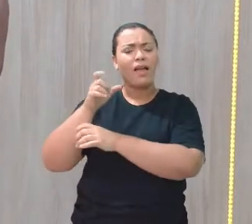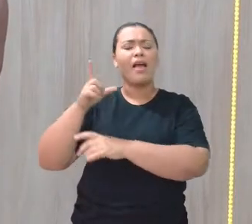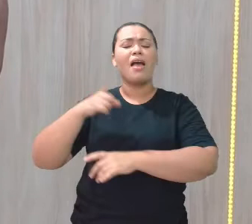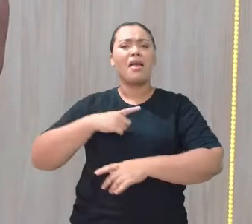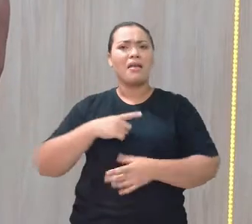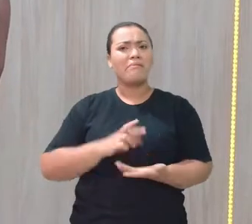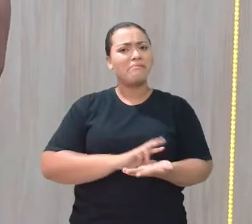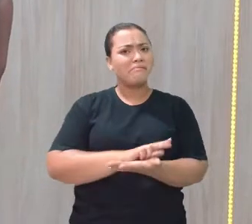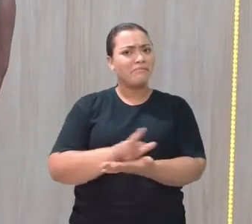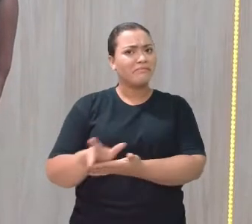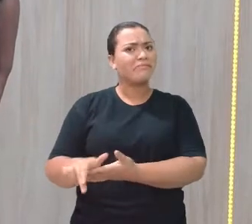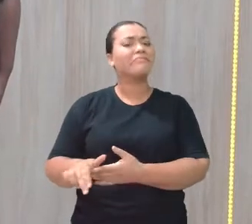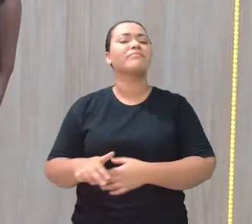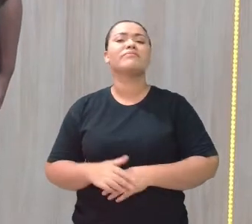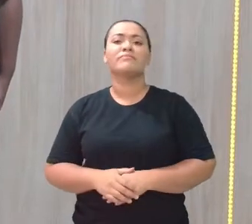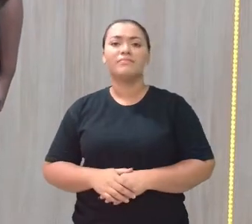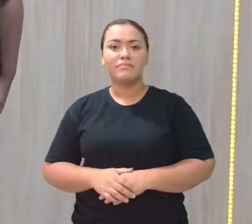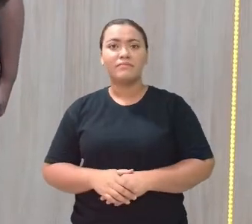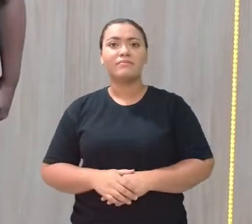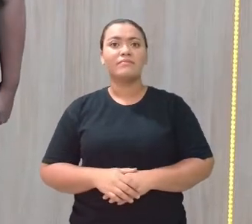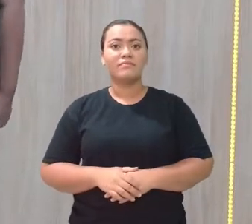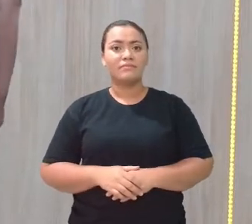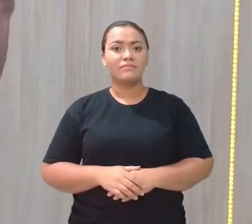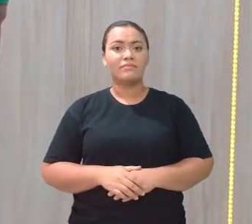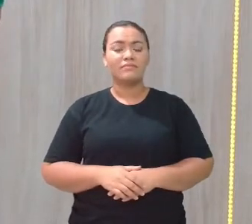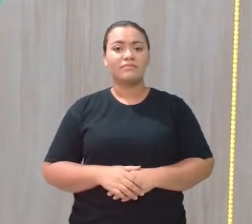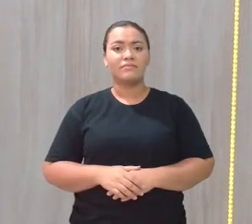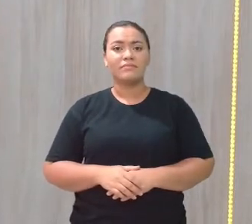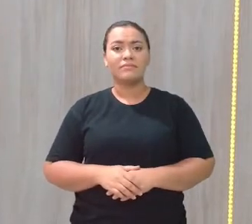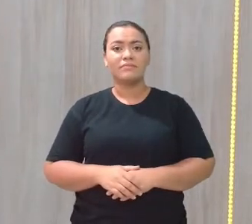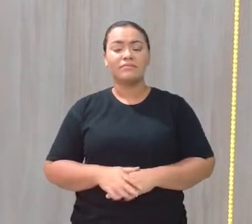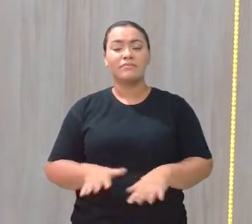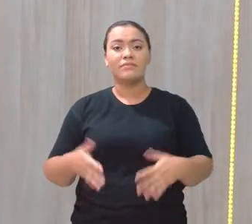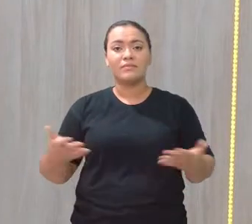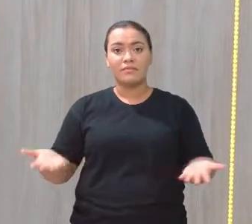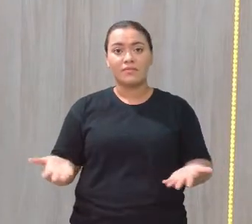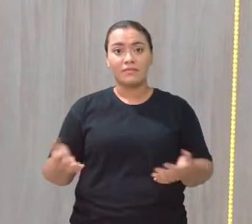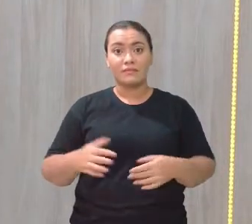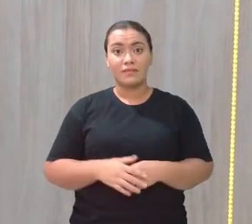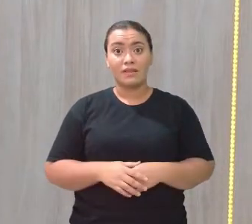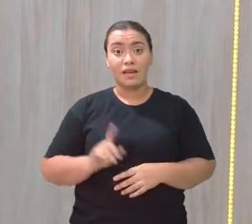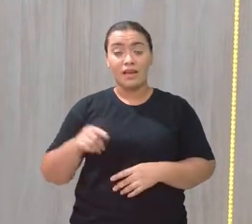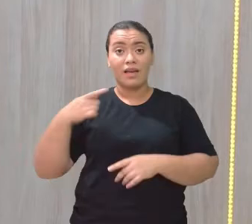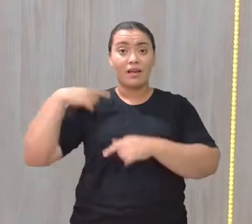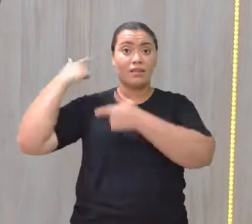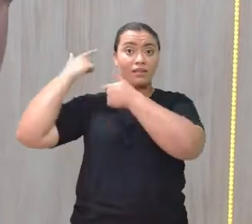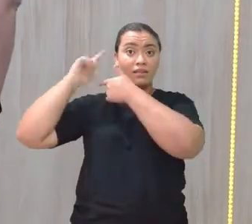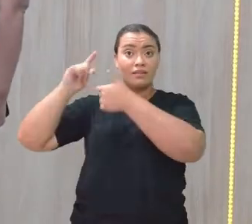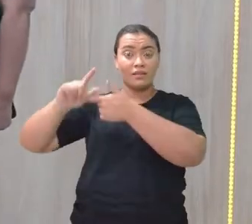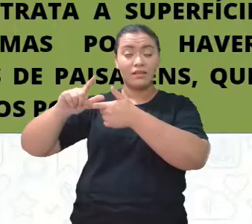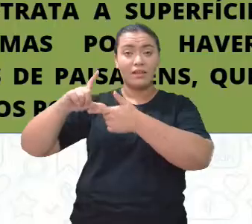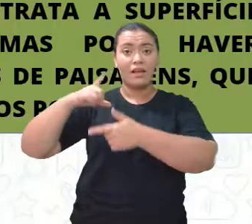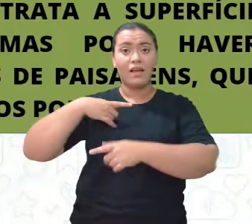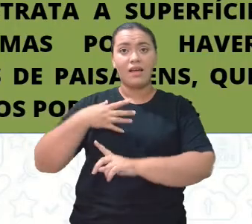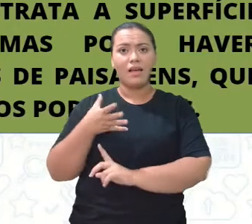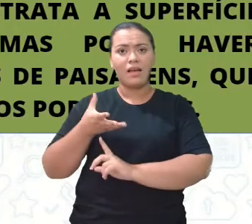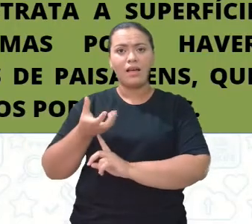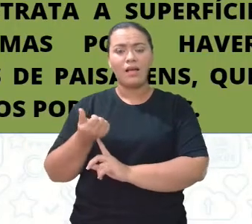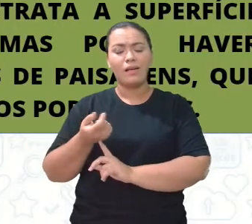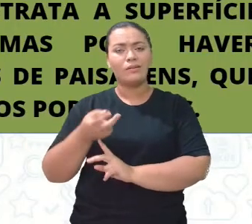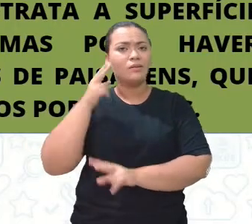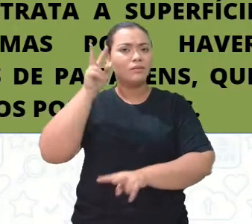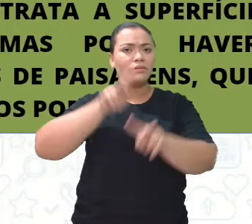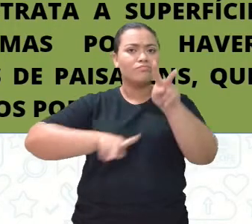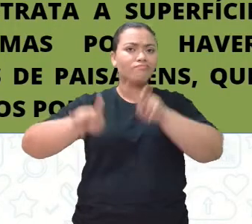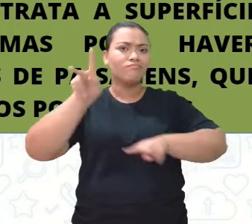eclética. Falo já para você o que é isso. Bom, tradicionalmente, a arte de paisagem,